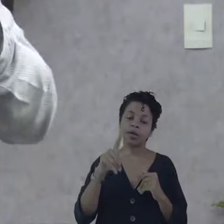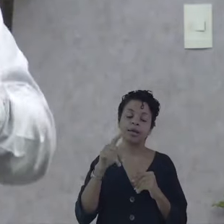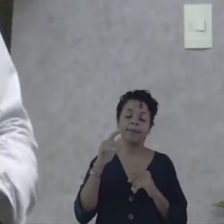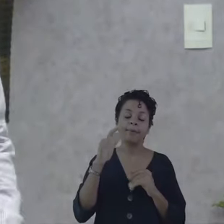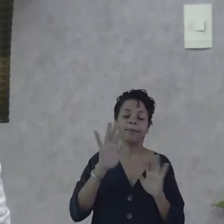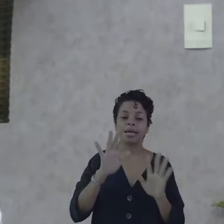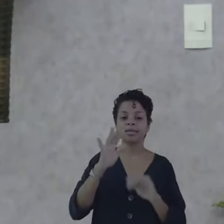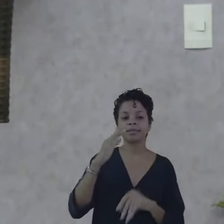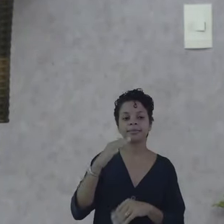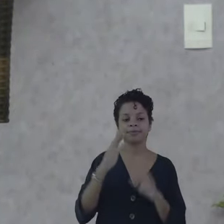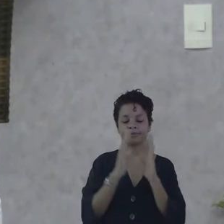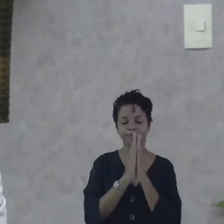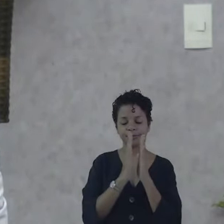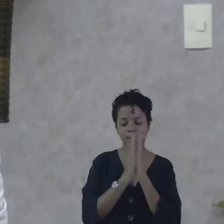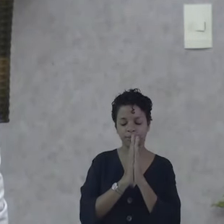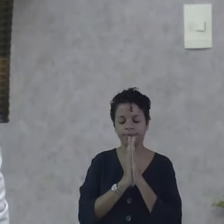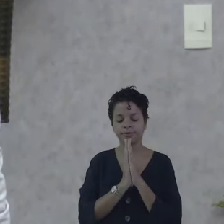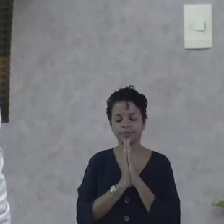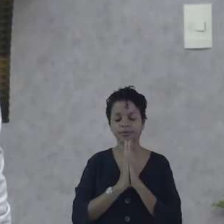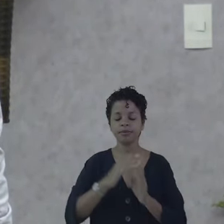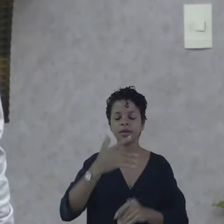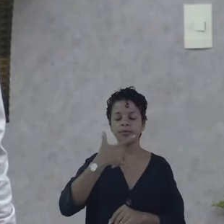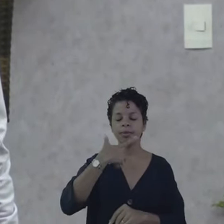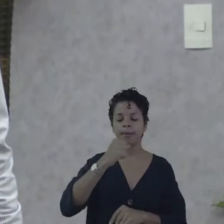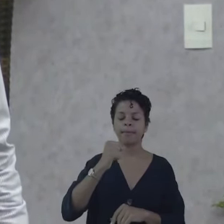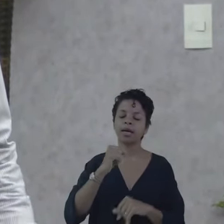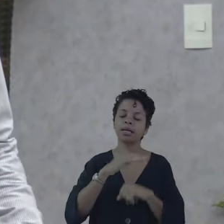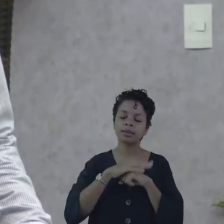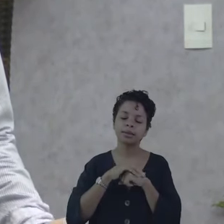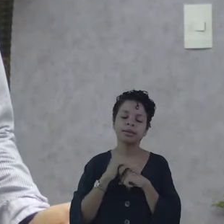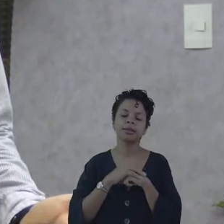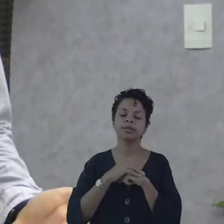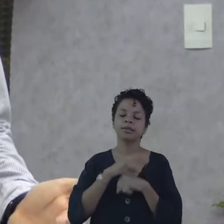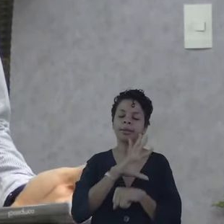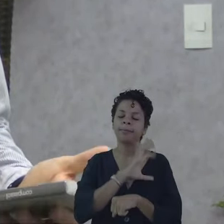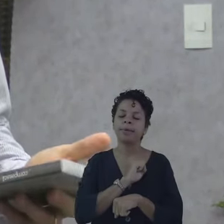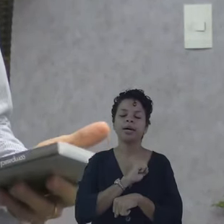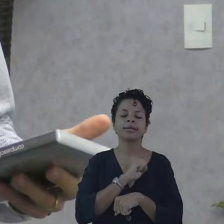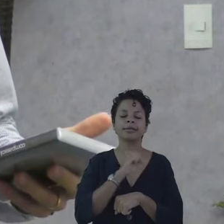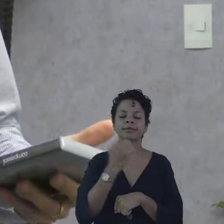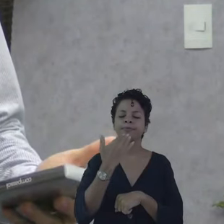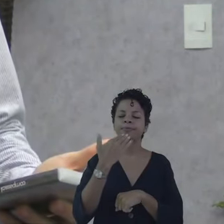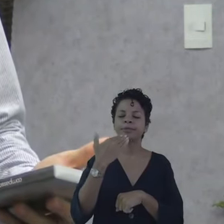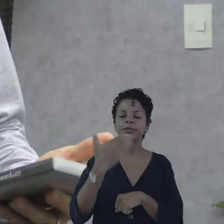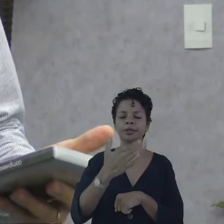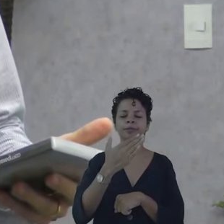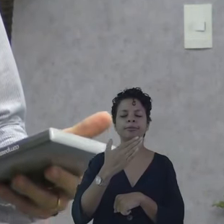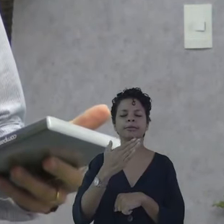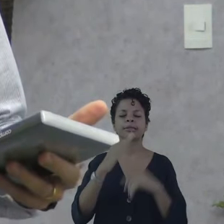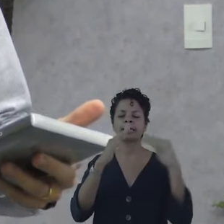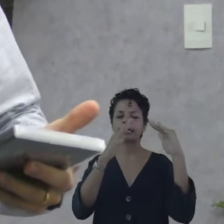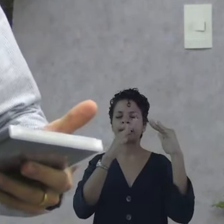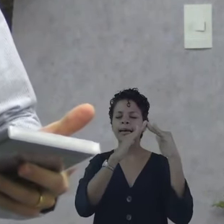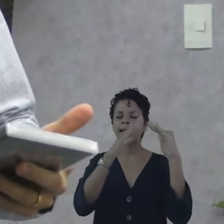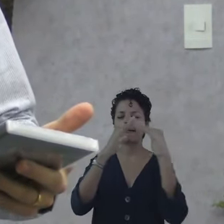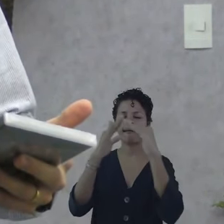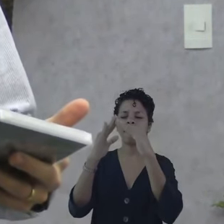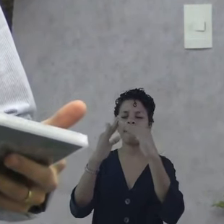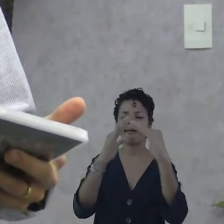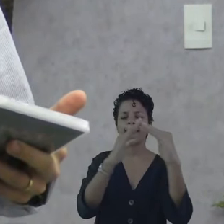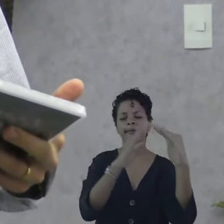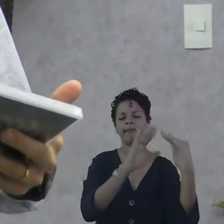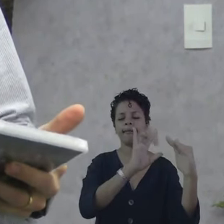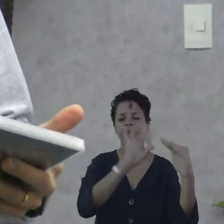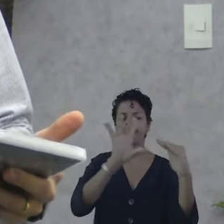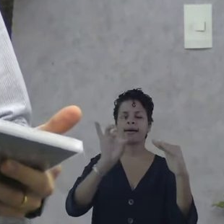Deus. Feche seus olhos. Pai querido, Pai amado, nós pedimos agora que esteja em cada lar, local onde essas pessoas